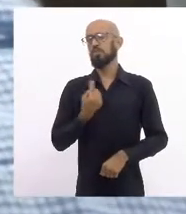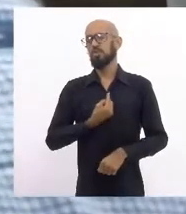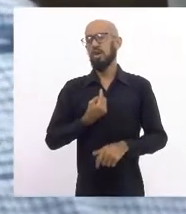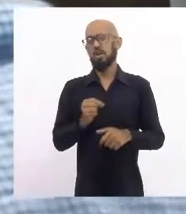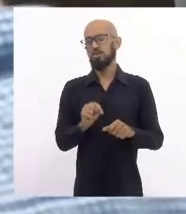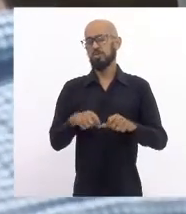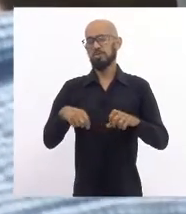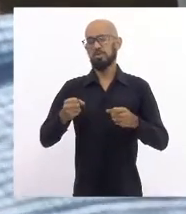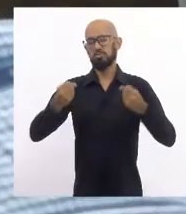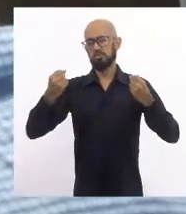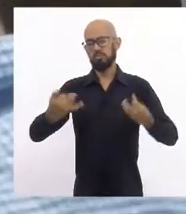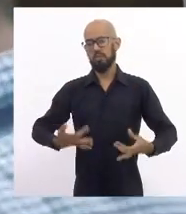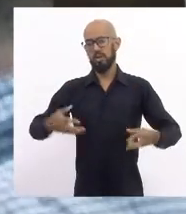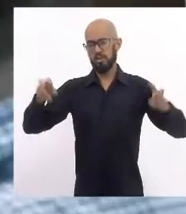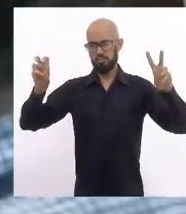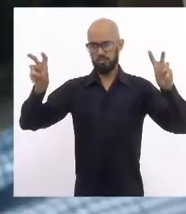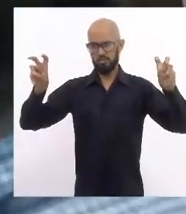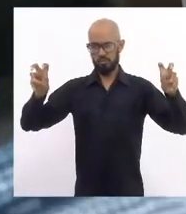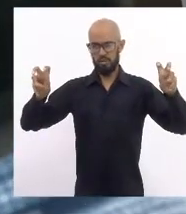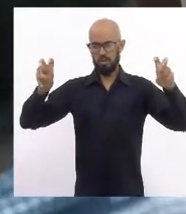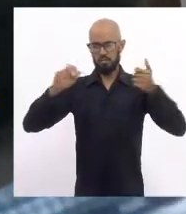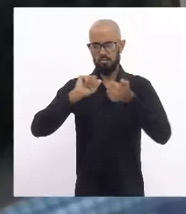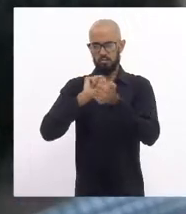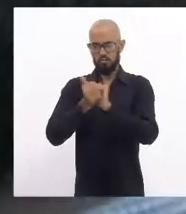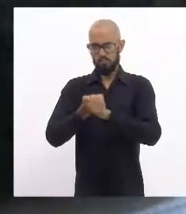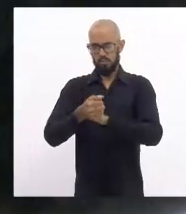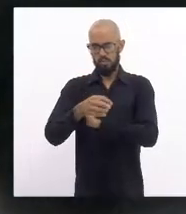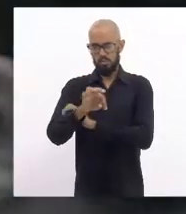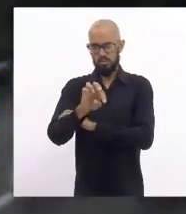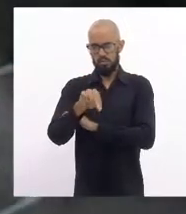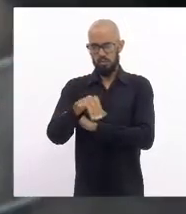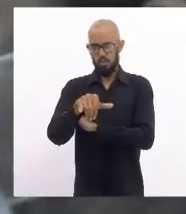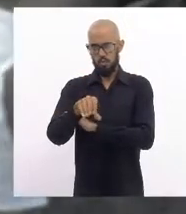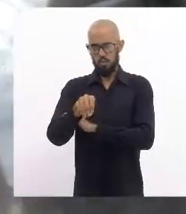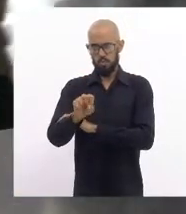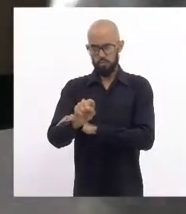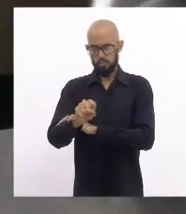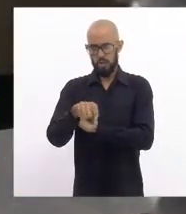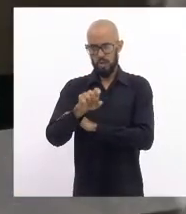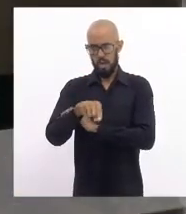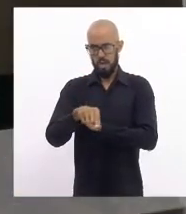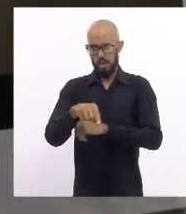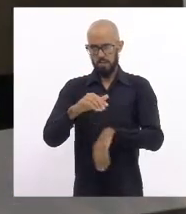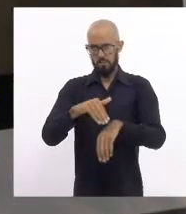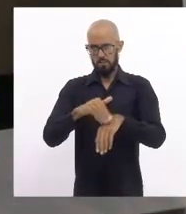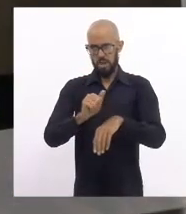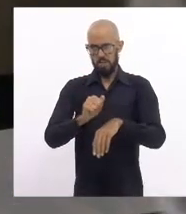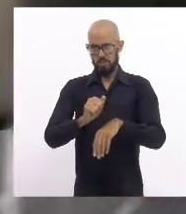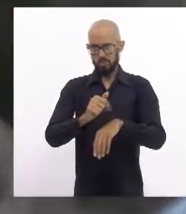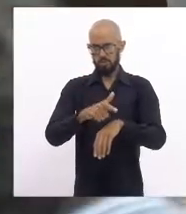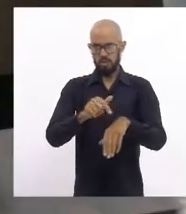tratando aqui, no que se refere ao Clube Tamoios, é mais do que a